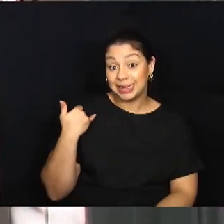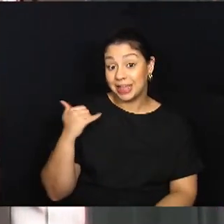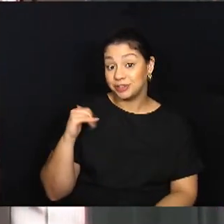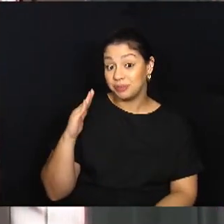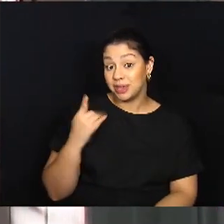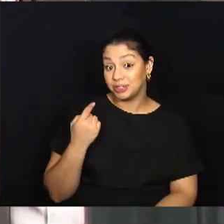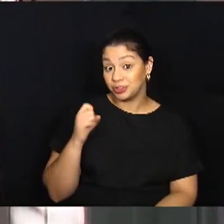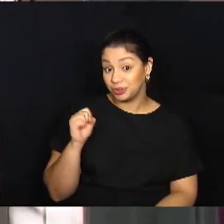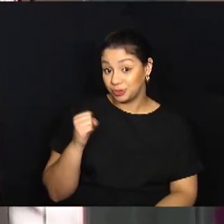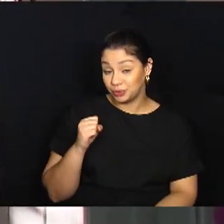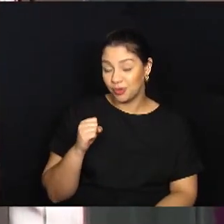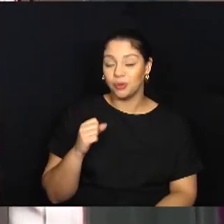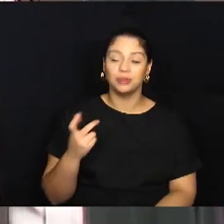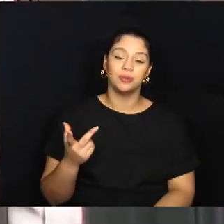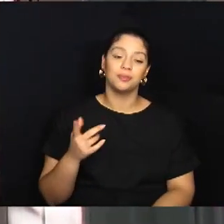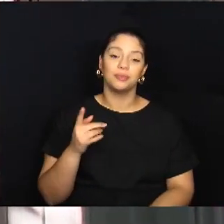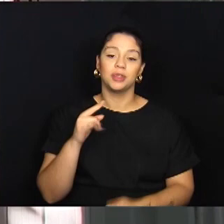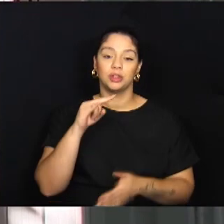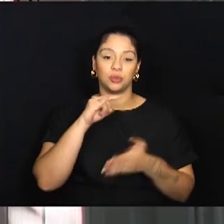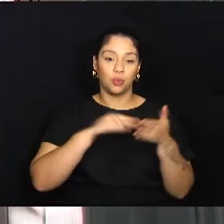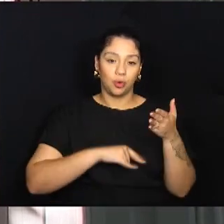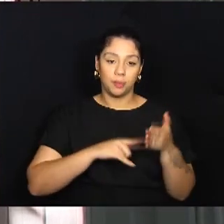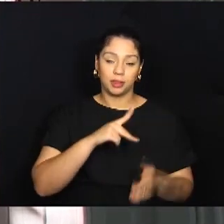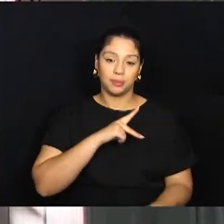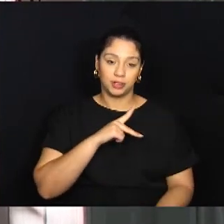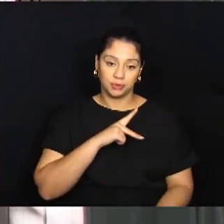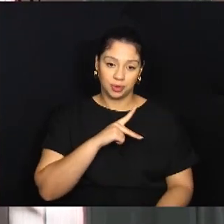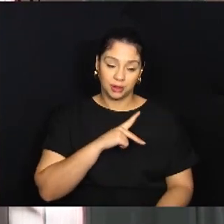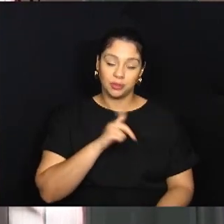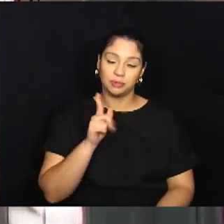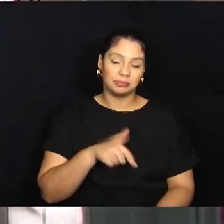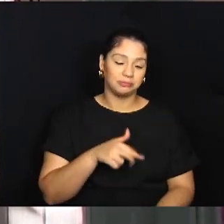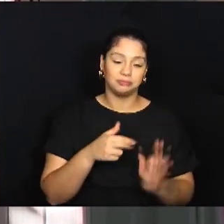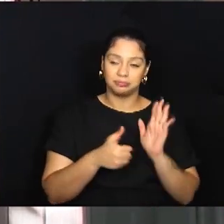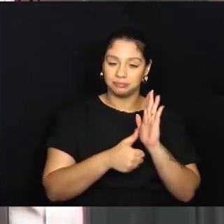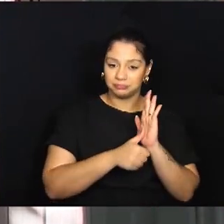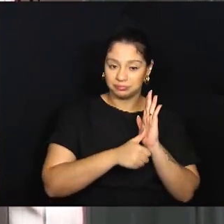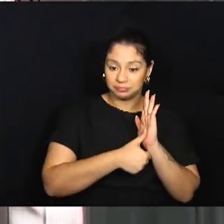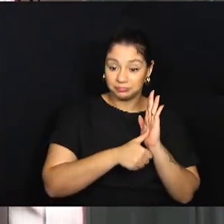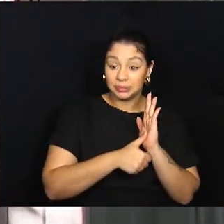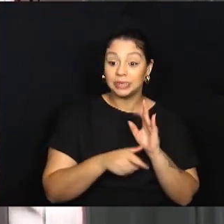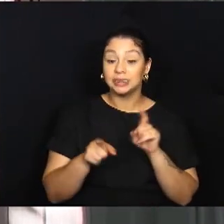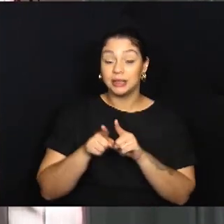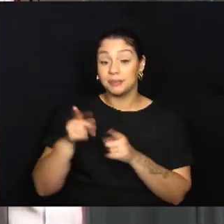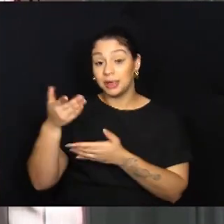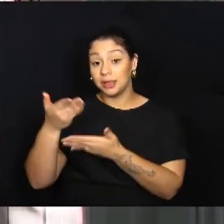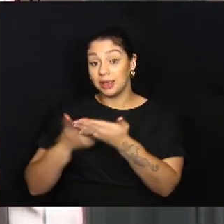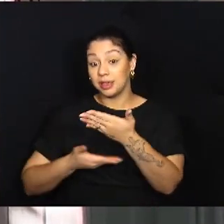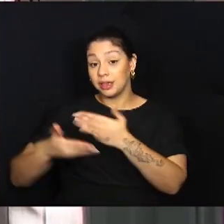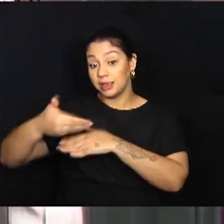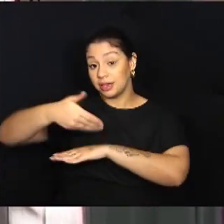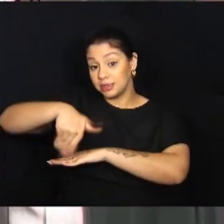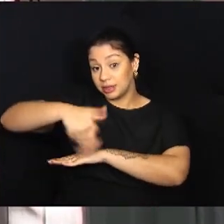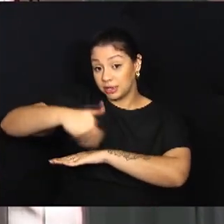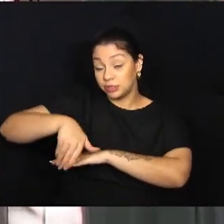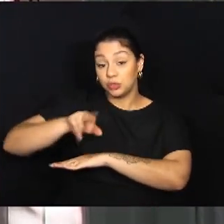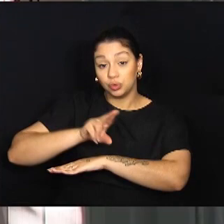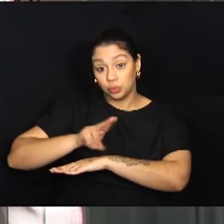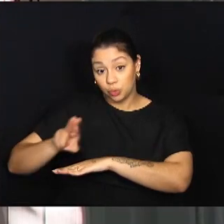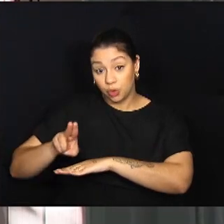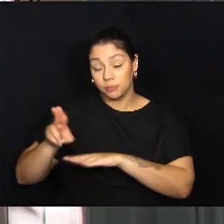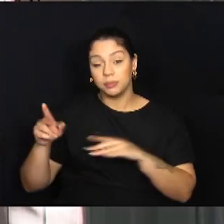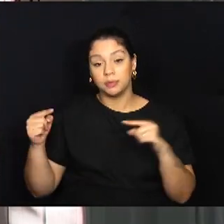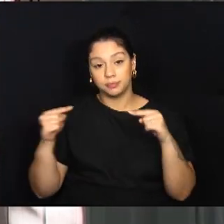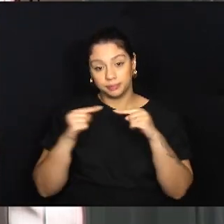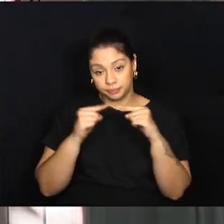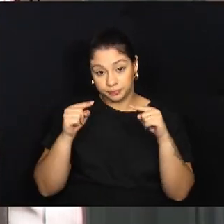anos, documento pessoal, SIC, RG ou habilitação, e um comprovante de residência, no nome, né, lógico, que